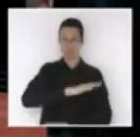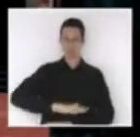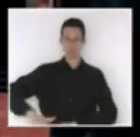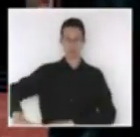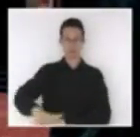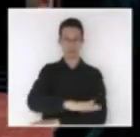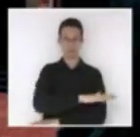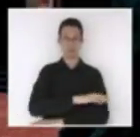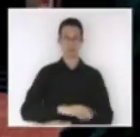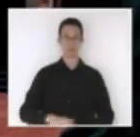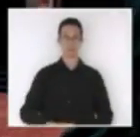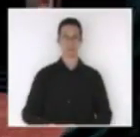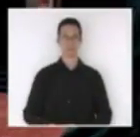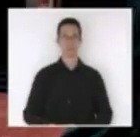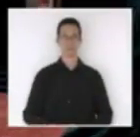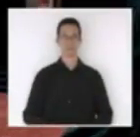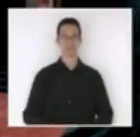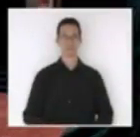Ao largo,